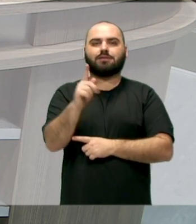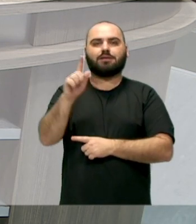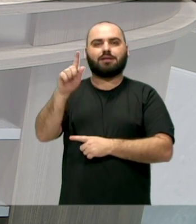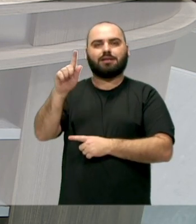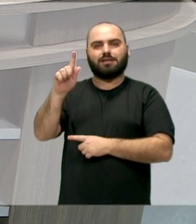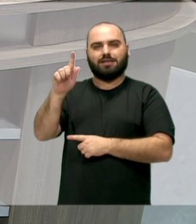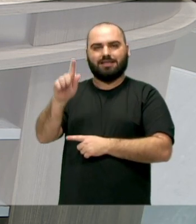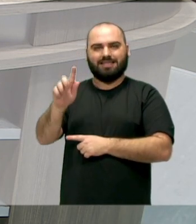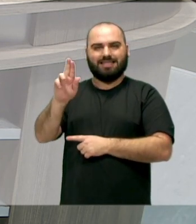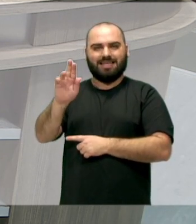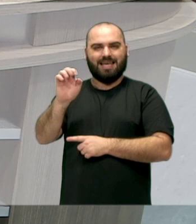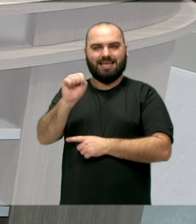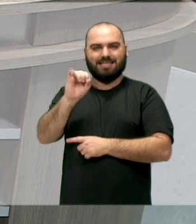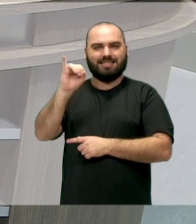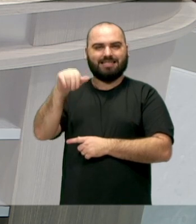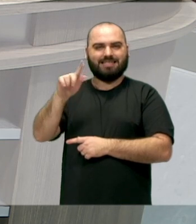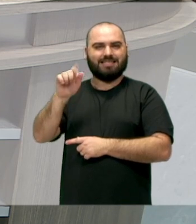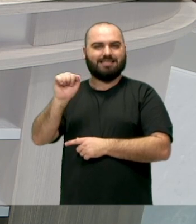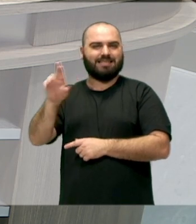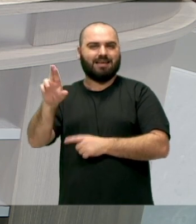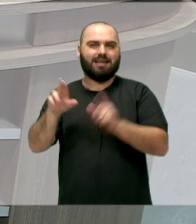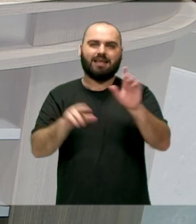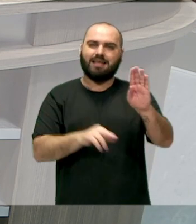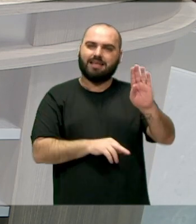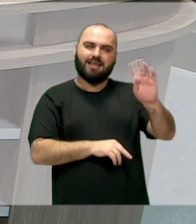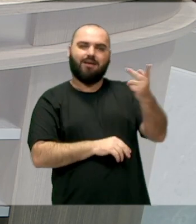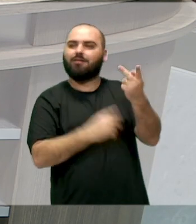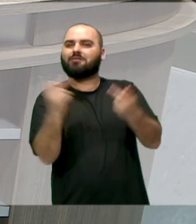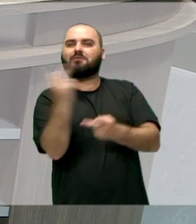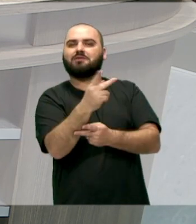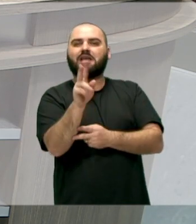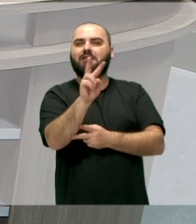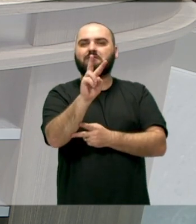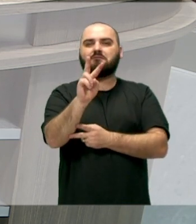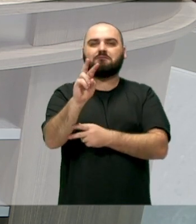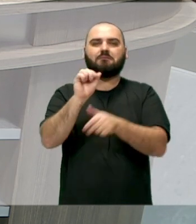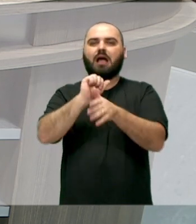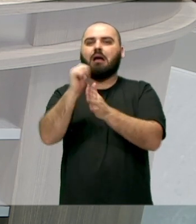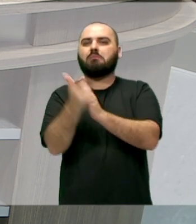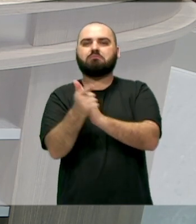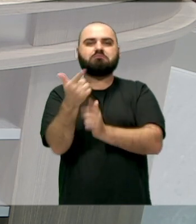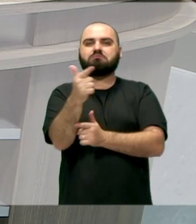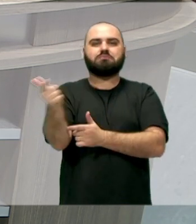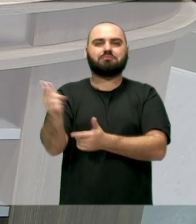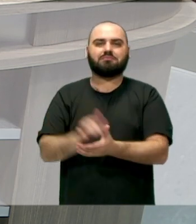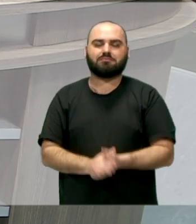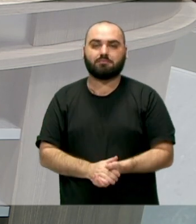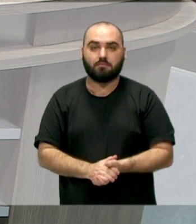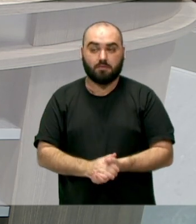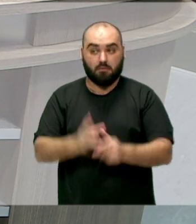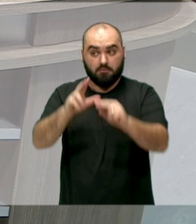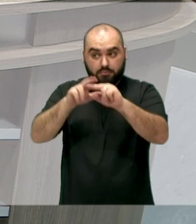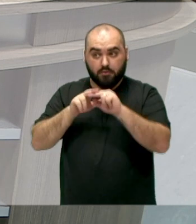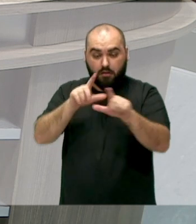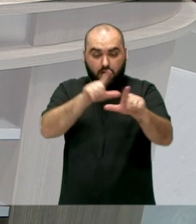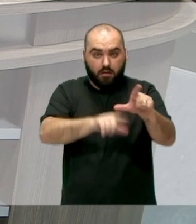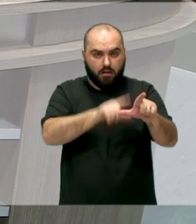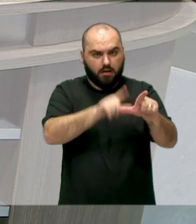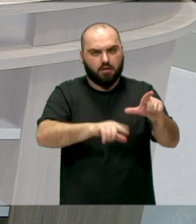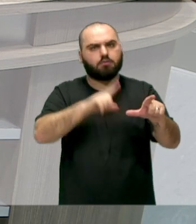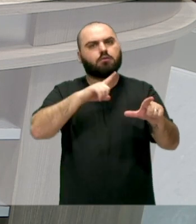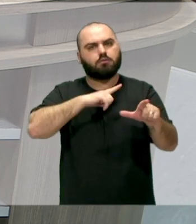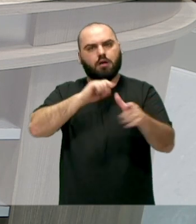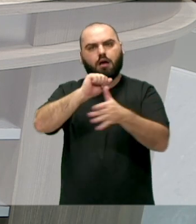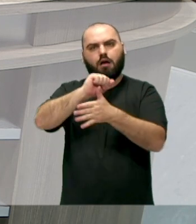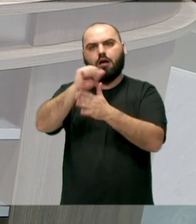com Lendecker, que quase não tem vogais. Não sabia disso, olha só, não sabia. Legal. Porque, na verdade, nas letras são muitas vogais,